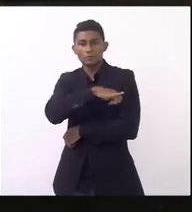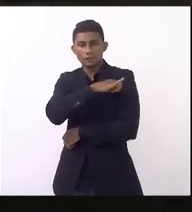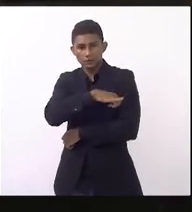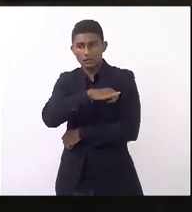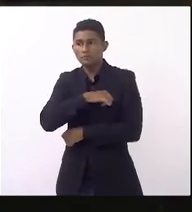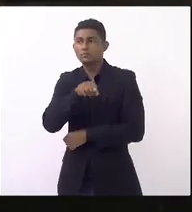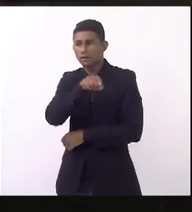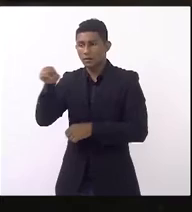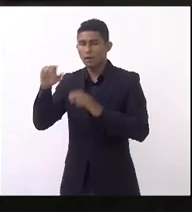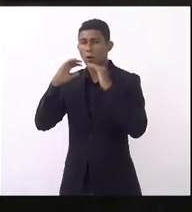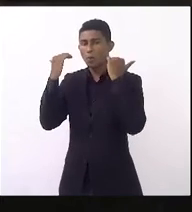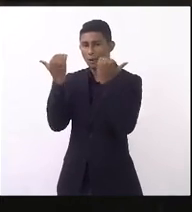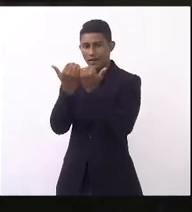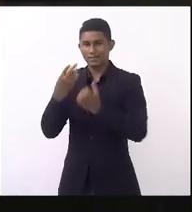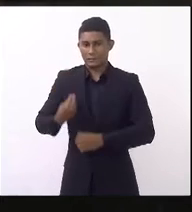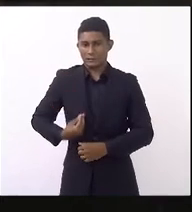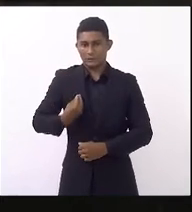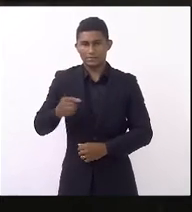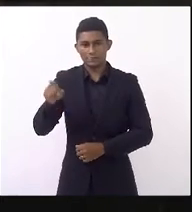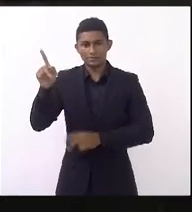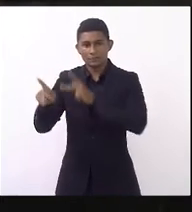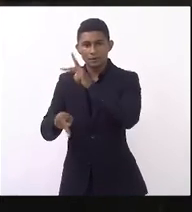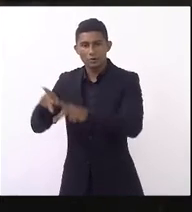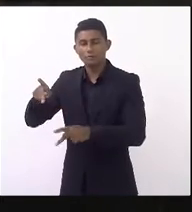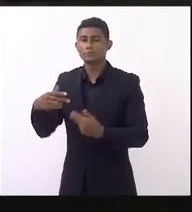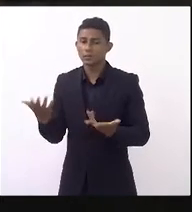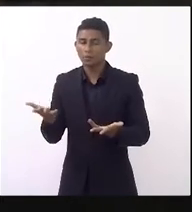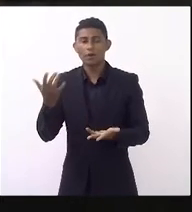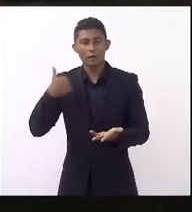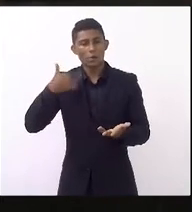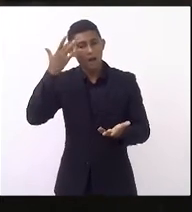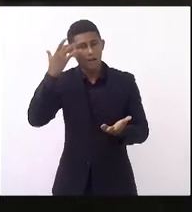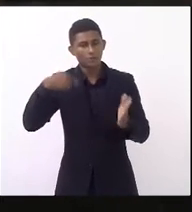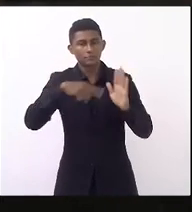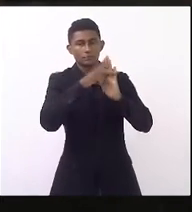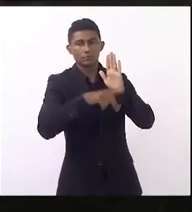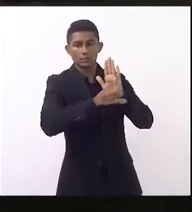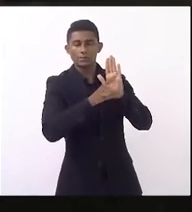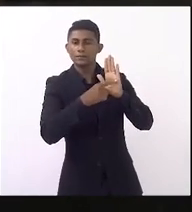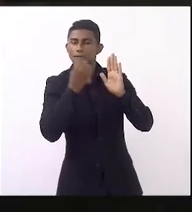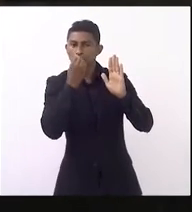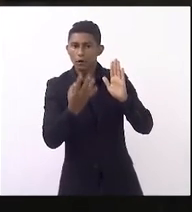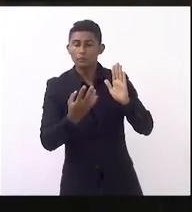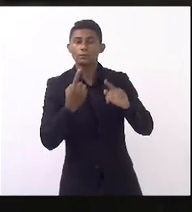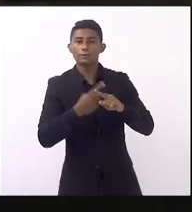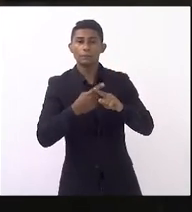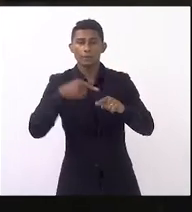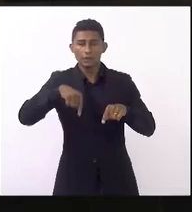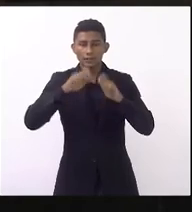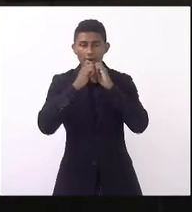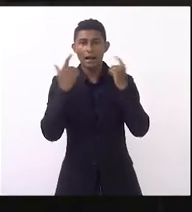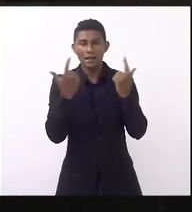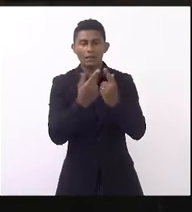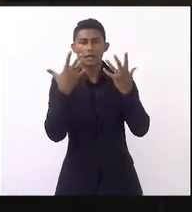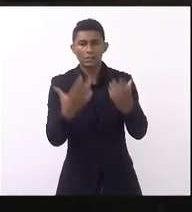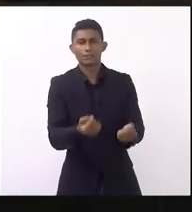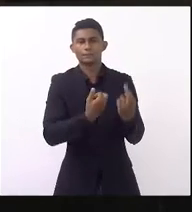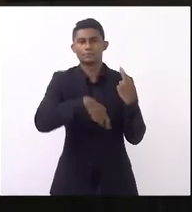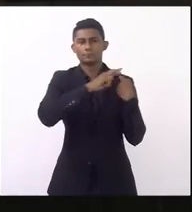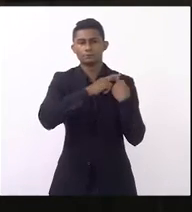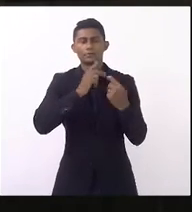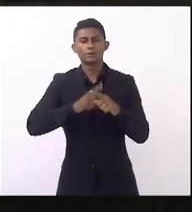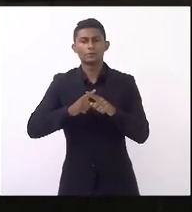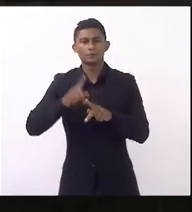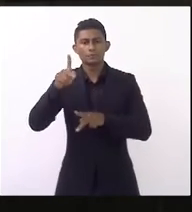não só deve prosperar, mas trazer a essa casa também uma responsabilidade, porque muitas vezes, quando a gente fala de povos